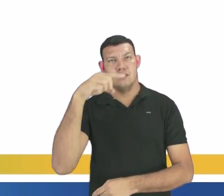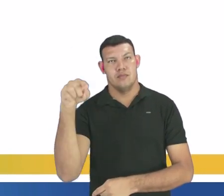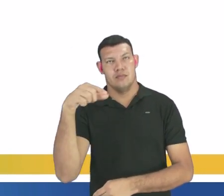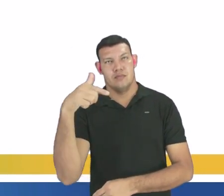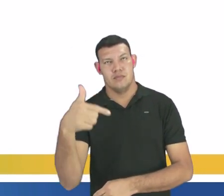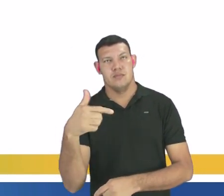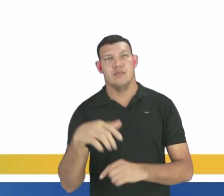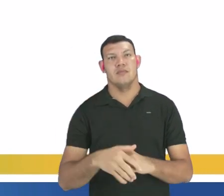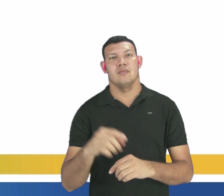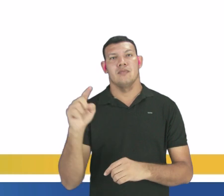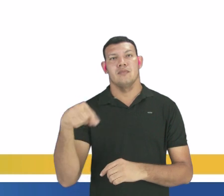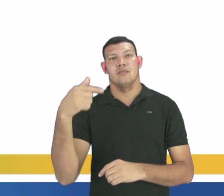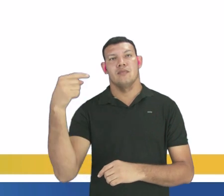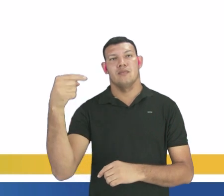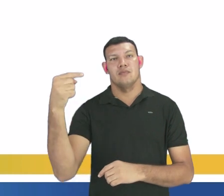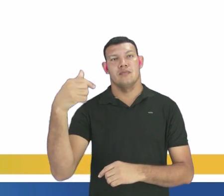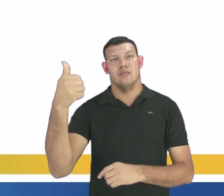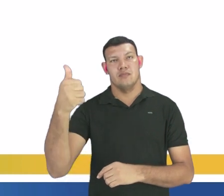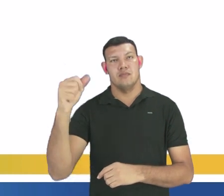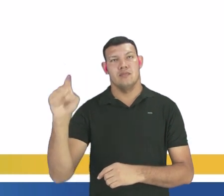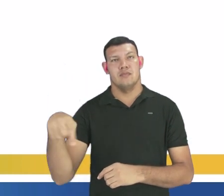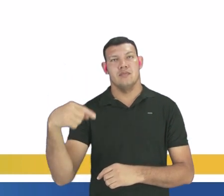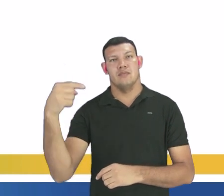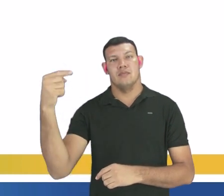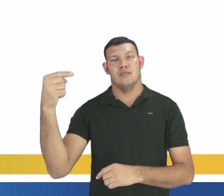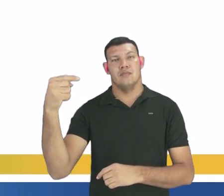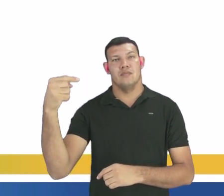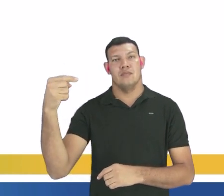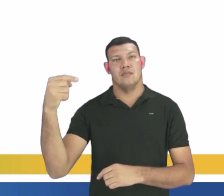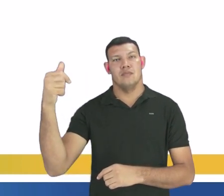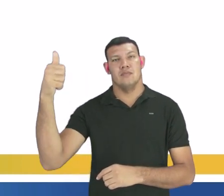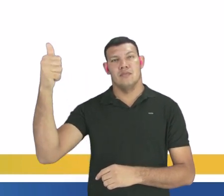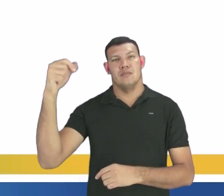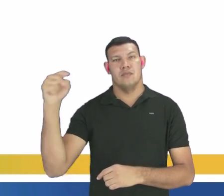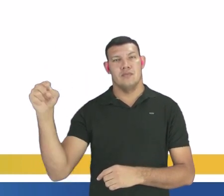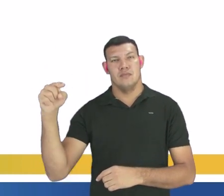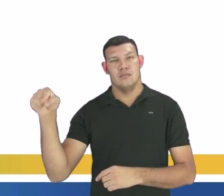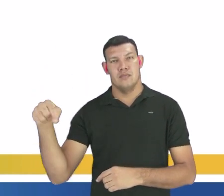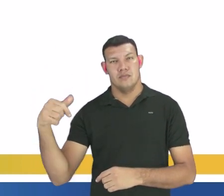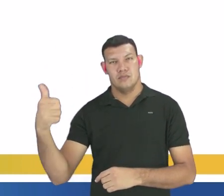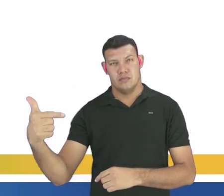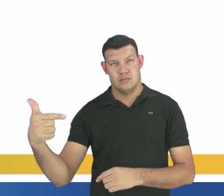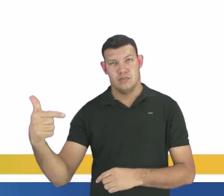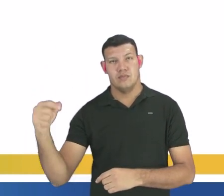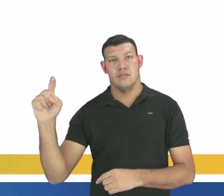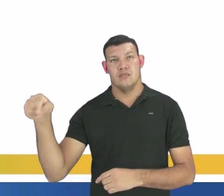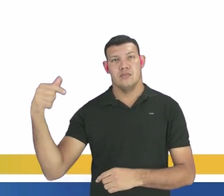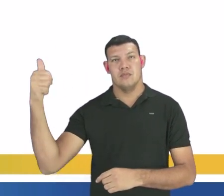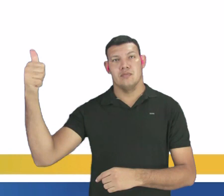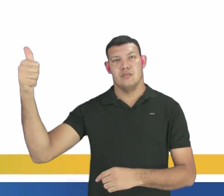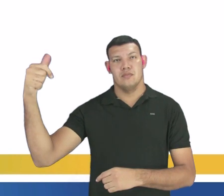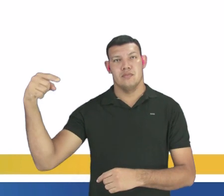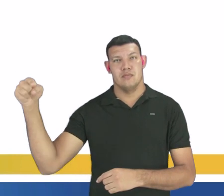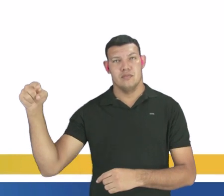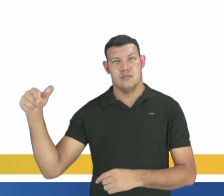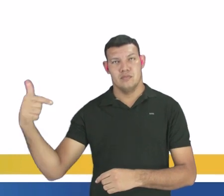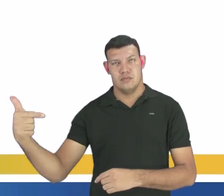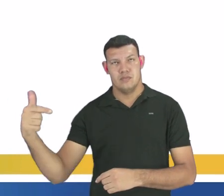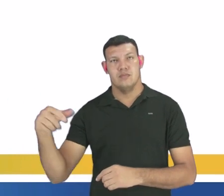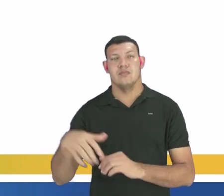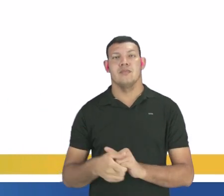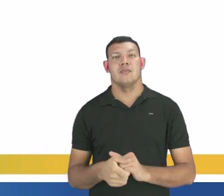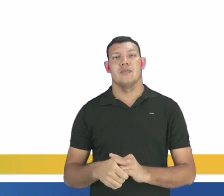1 meio, 3 meio, o 2, o 3 e o 6. Então, esse conjunto de